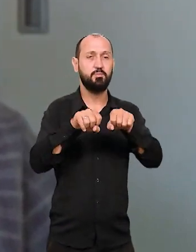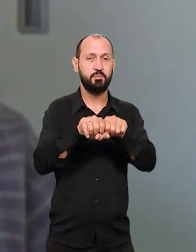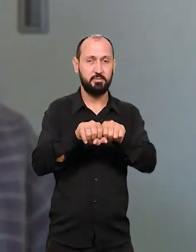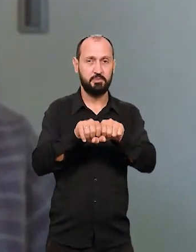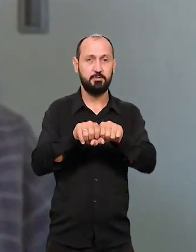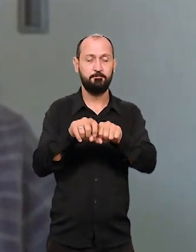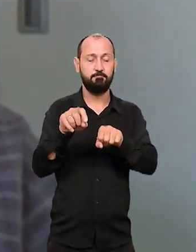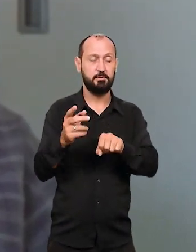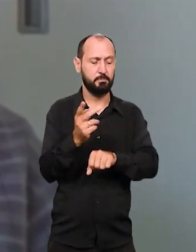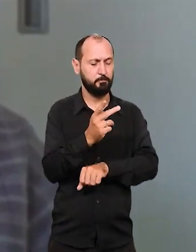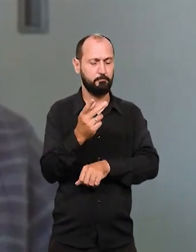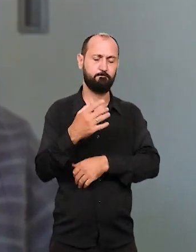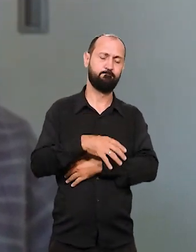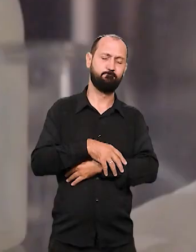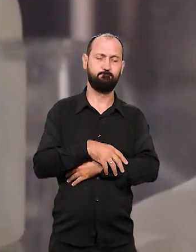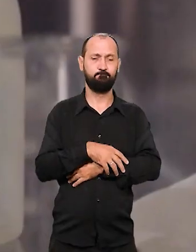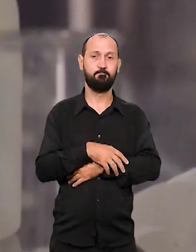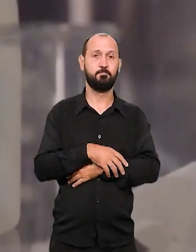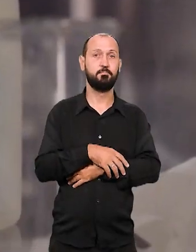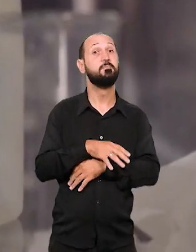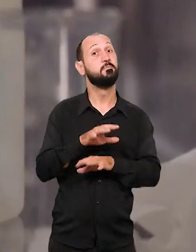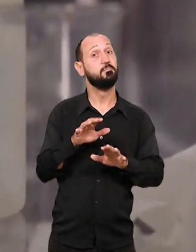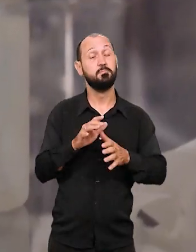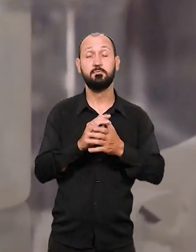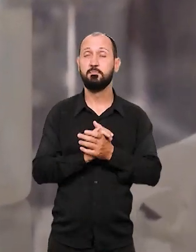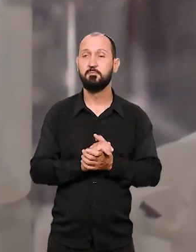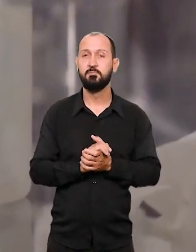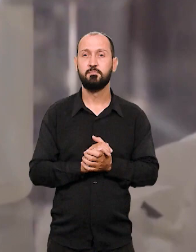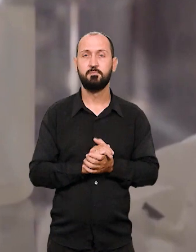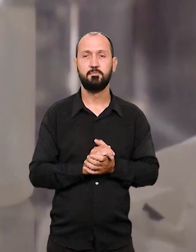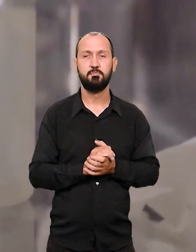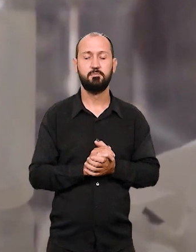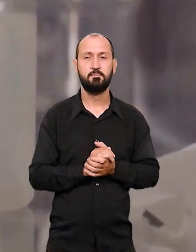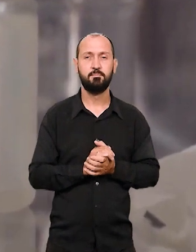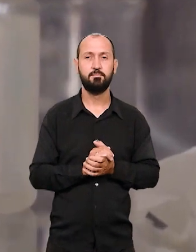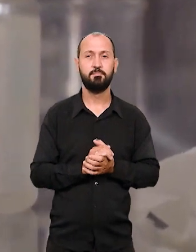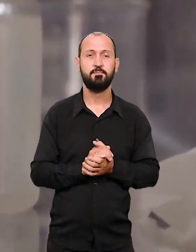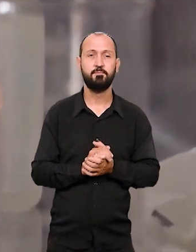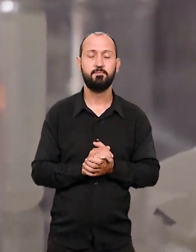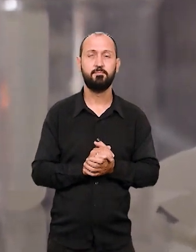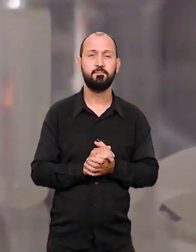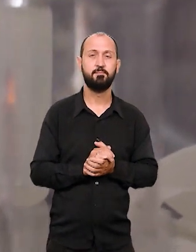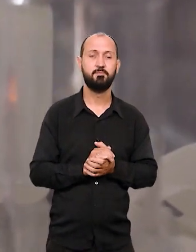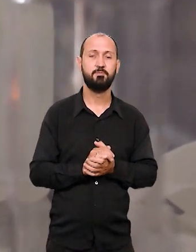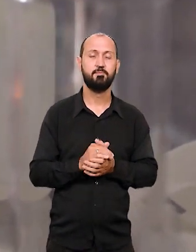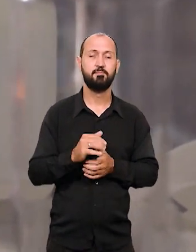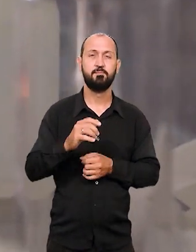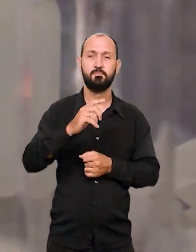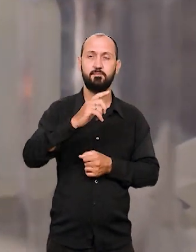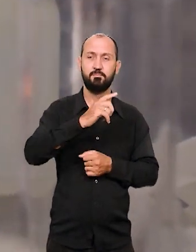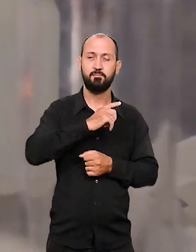ligação entre esses indivíduos, né? Então, já com essas